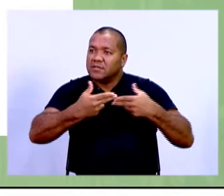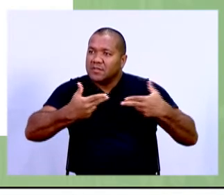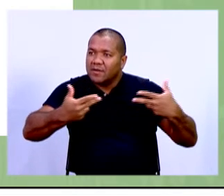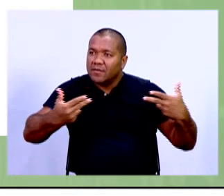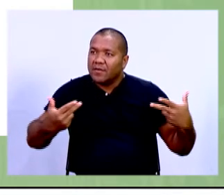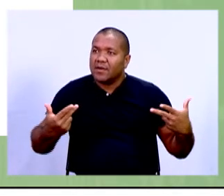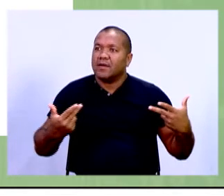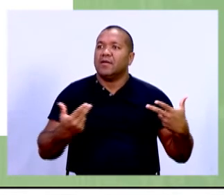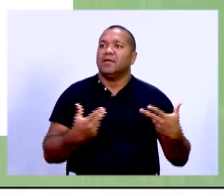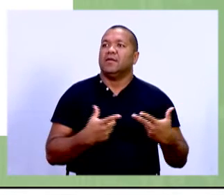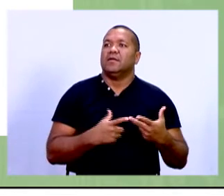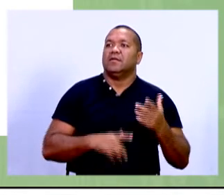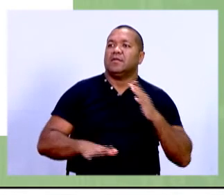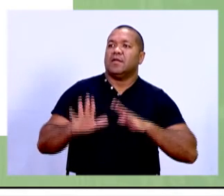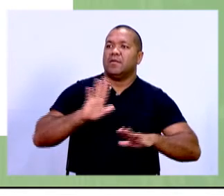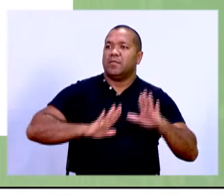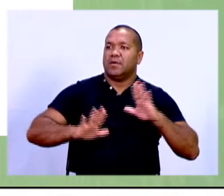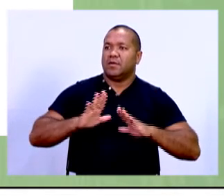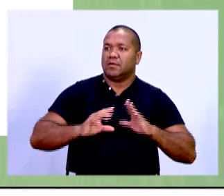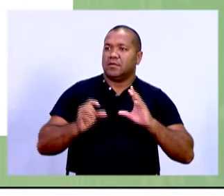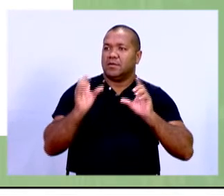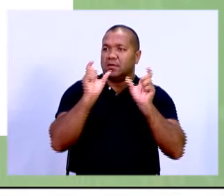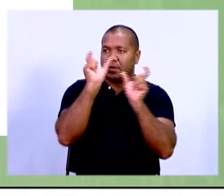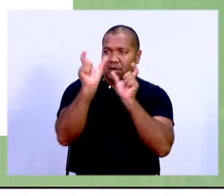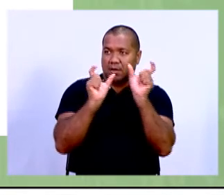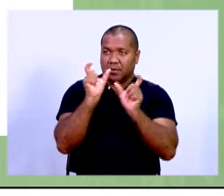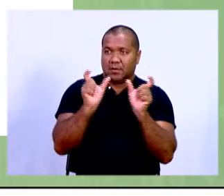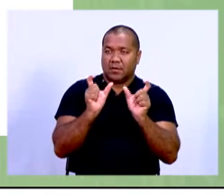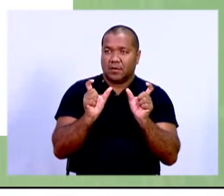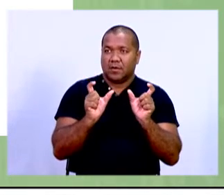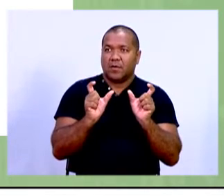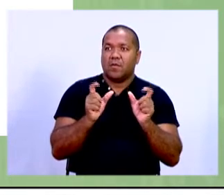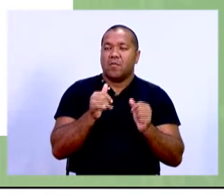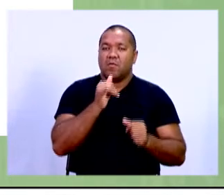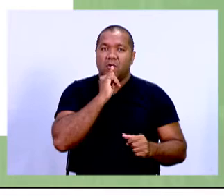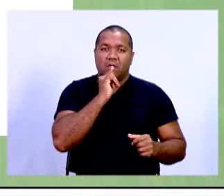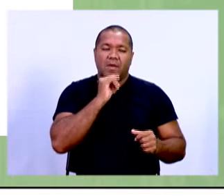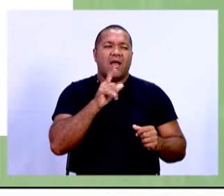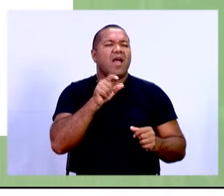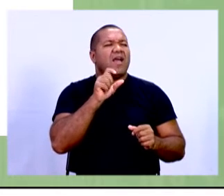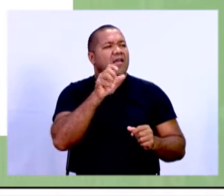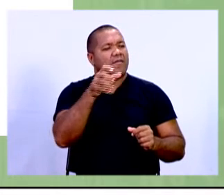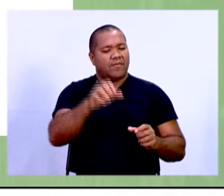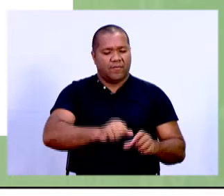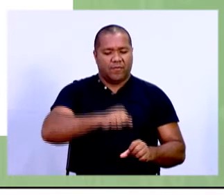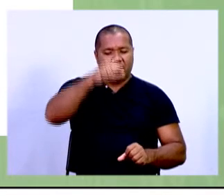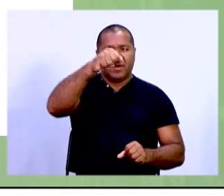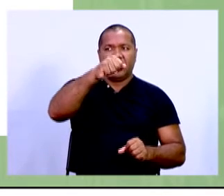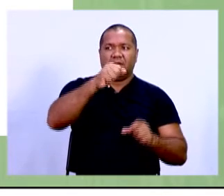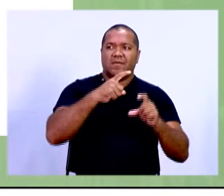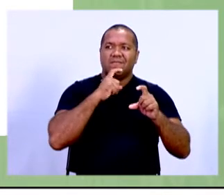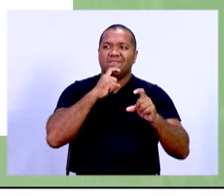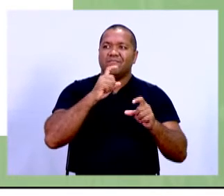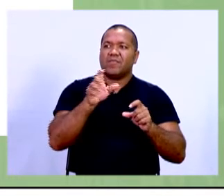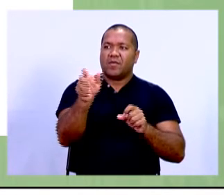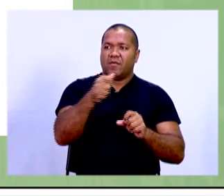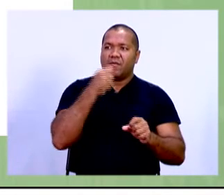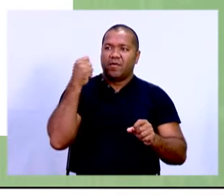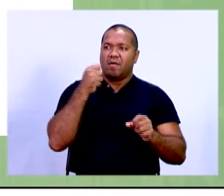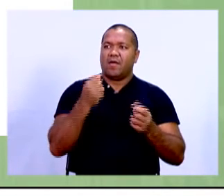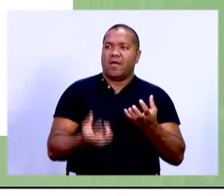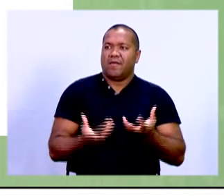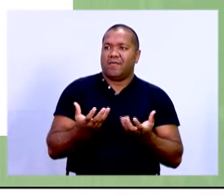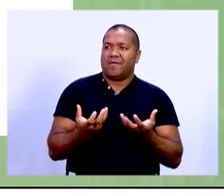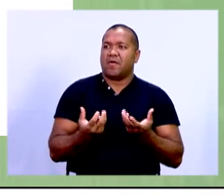depende de categorias, né? A categoria é freezer, é frigobar, é fogão. Qual é o tipo de categoria